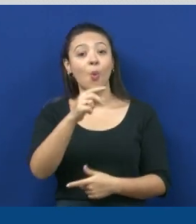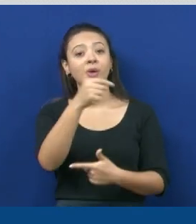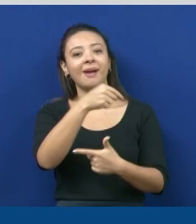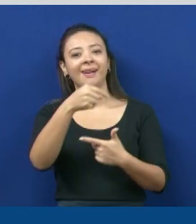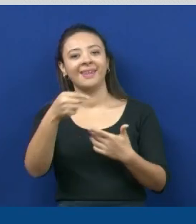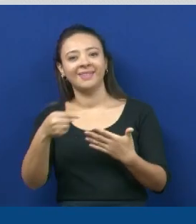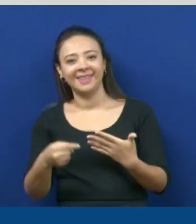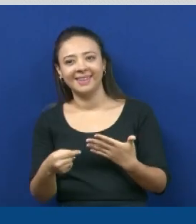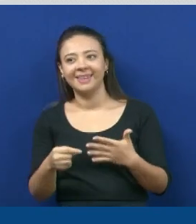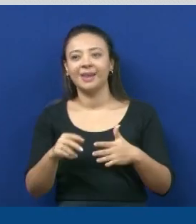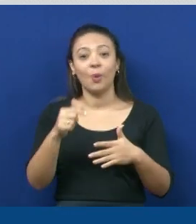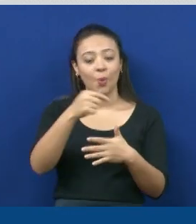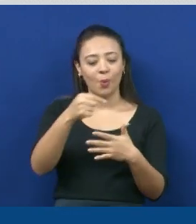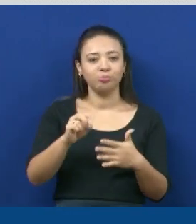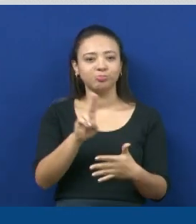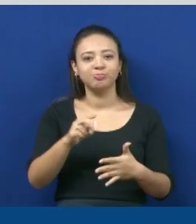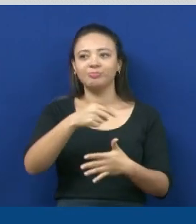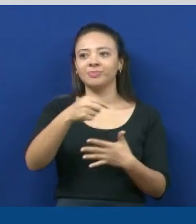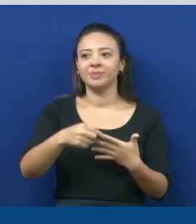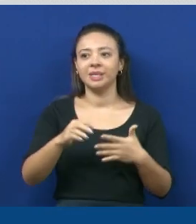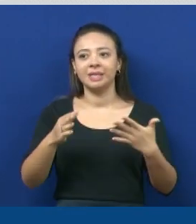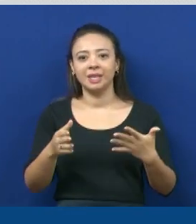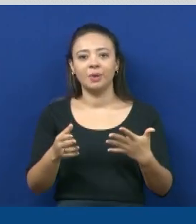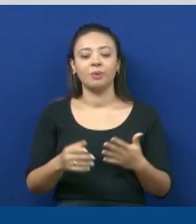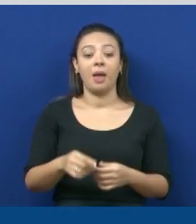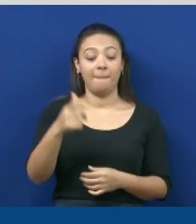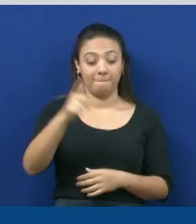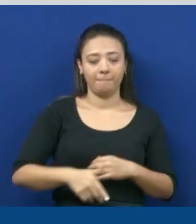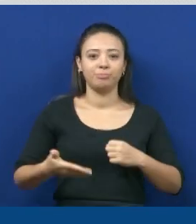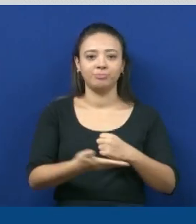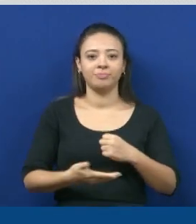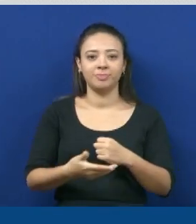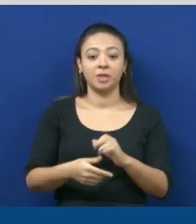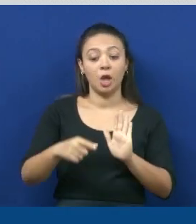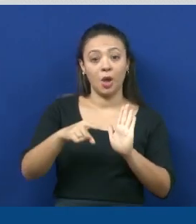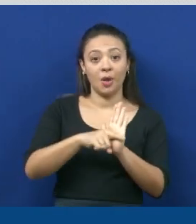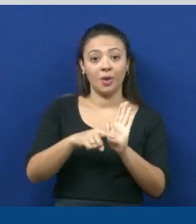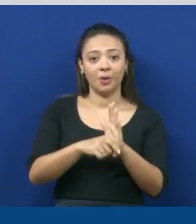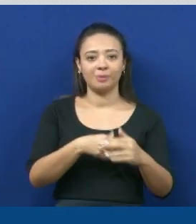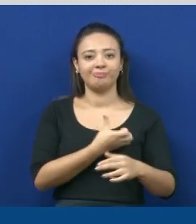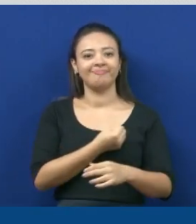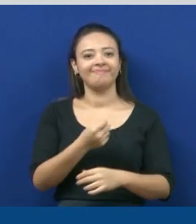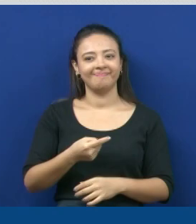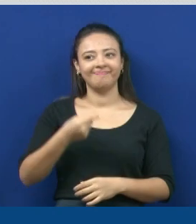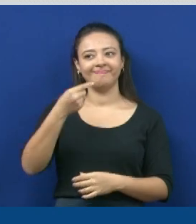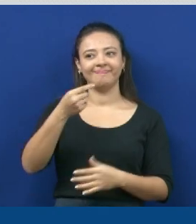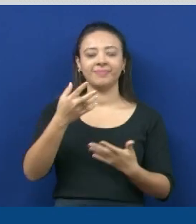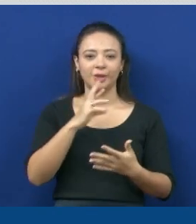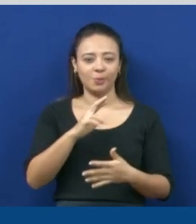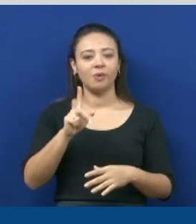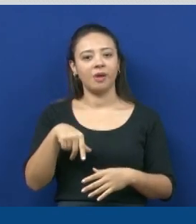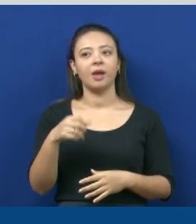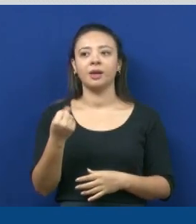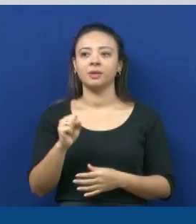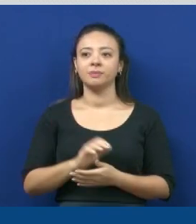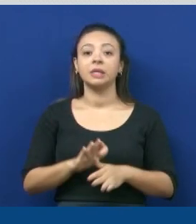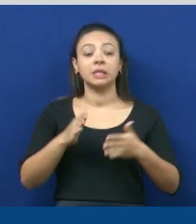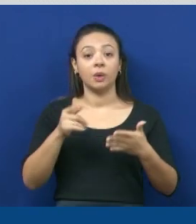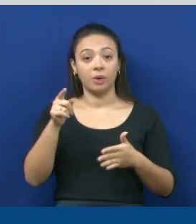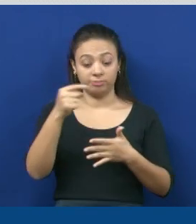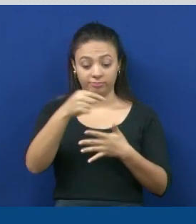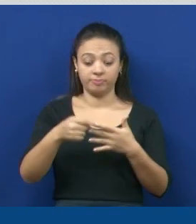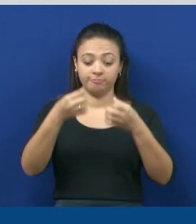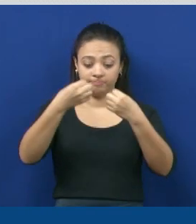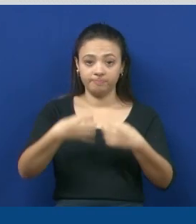repetiu a base e subtrai os expoentes. É bem mais fácil do que fazer absurdos de cálculo, né? Então, essa propriedade diz o